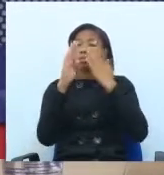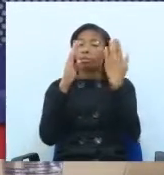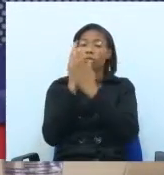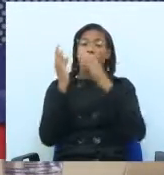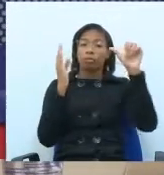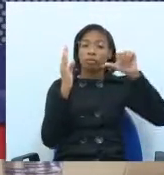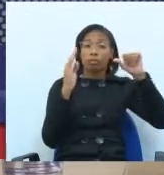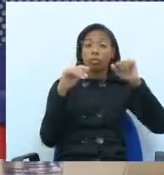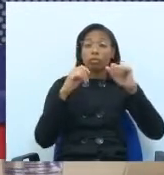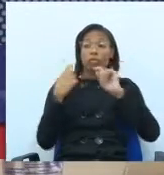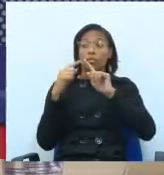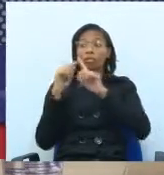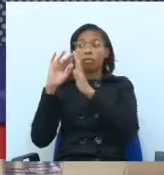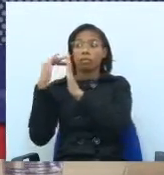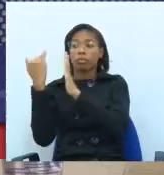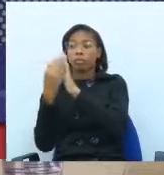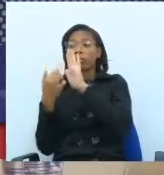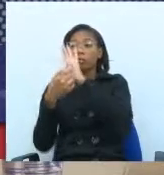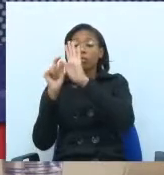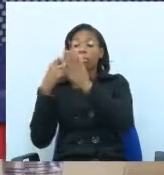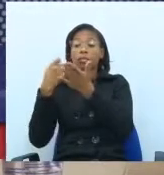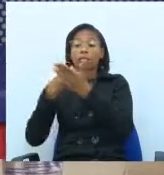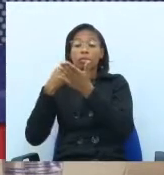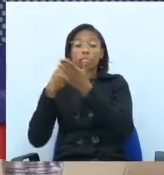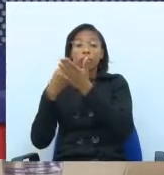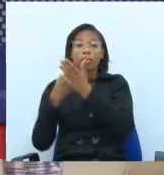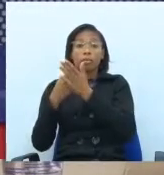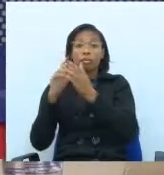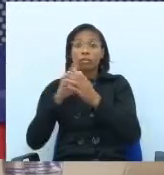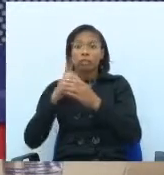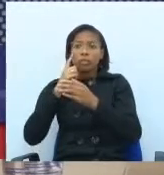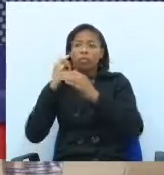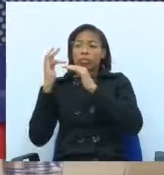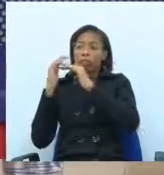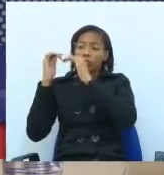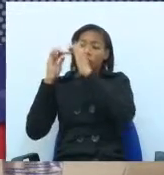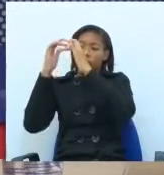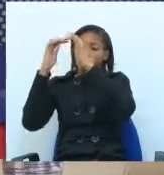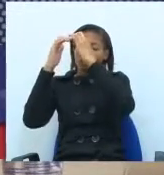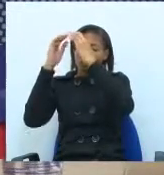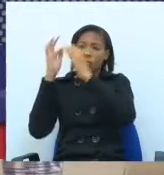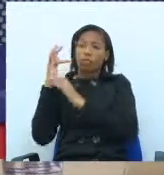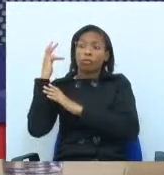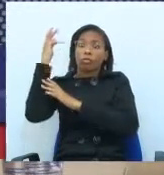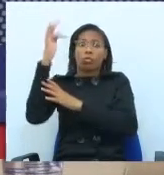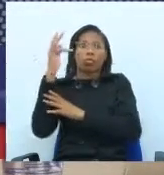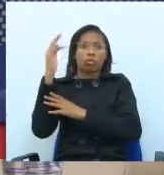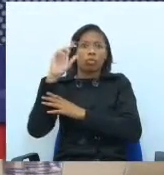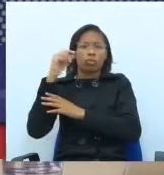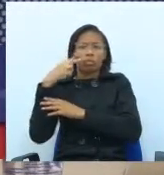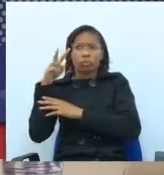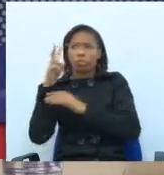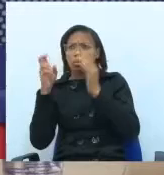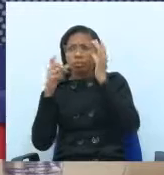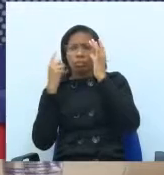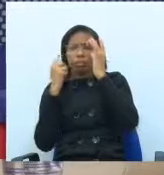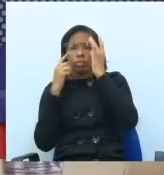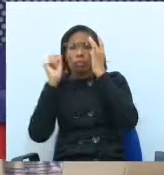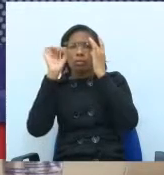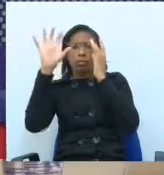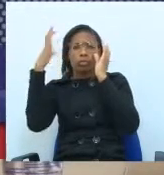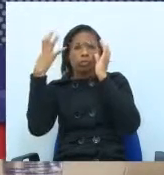coloca uma obrigação do gestor público se antecipar à crise. Então, quando eu olho o primeiro quadrimestre, como disse